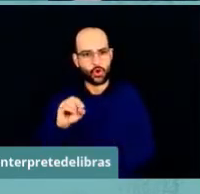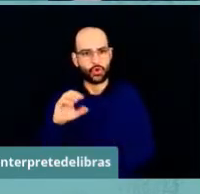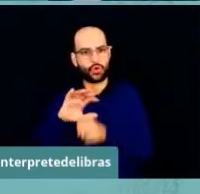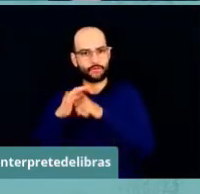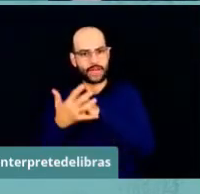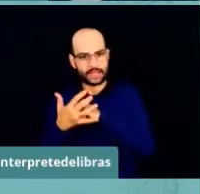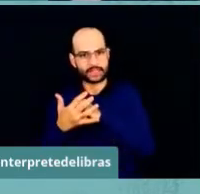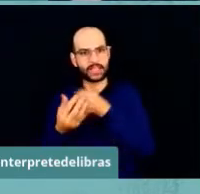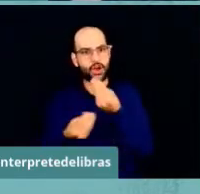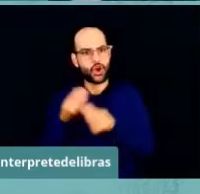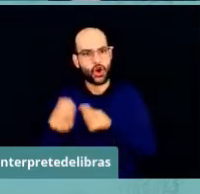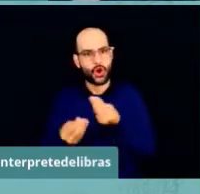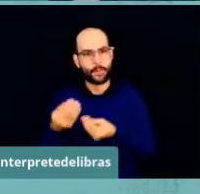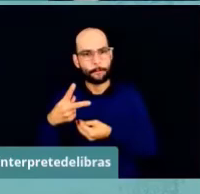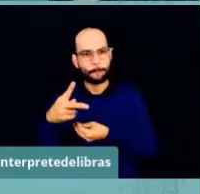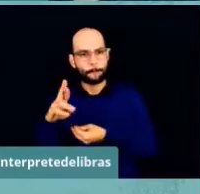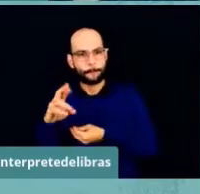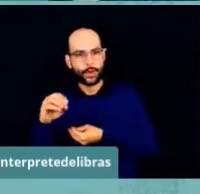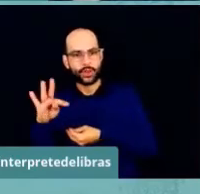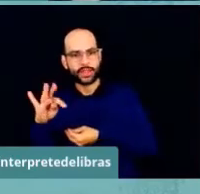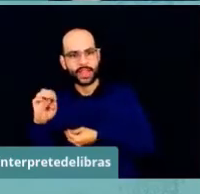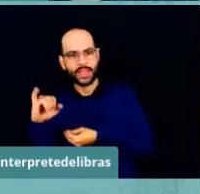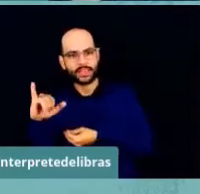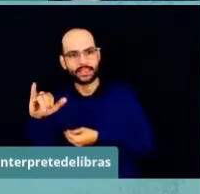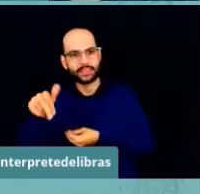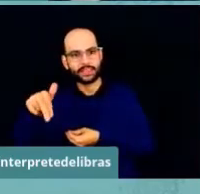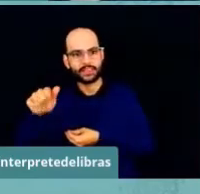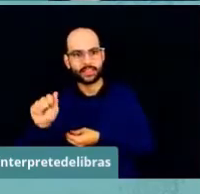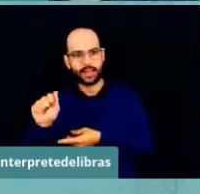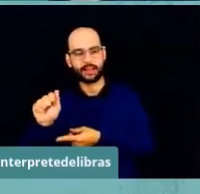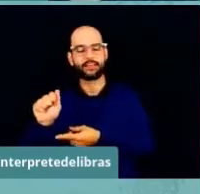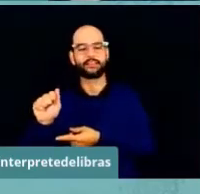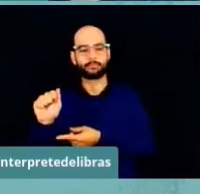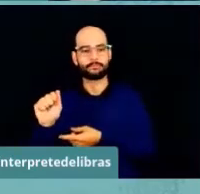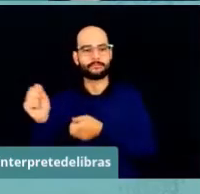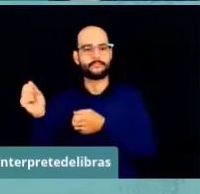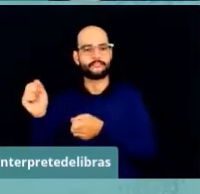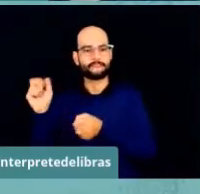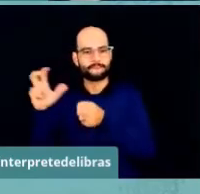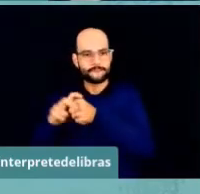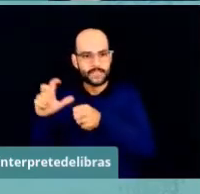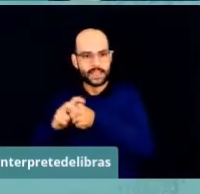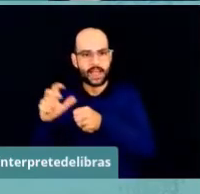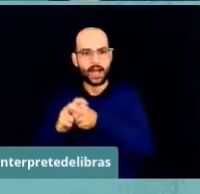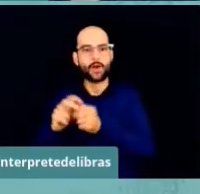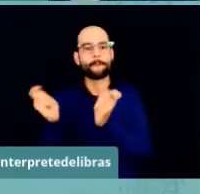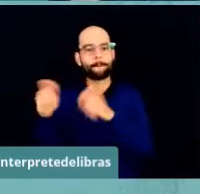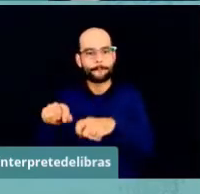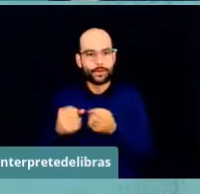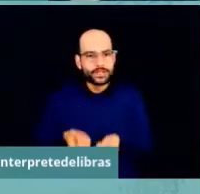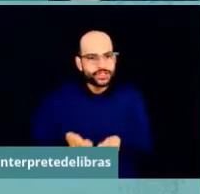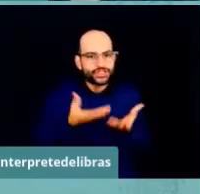partículas ou proteínas virais que vão estimular o seu sistema imunológico a criar